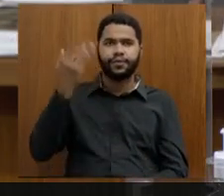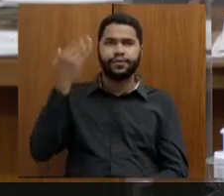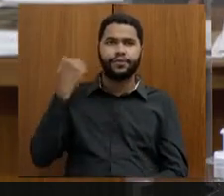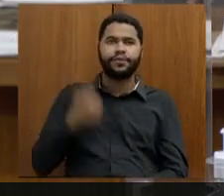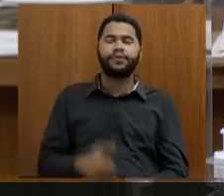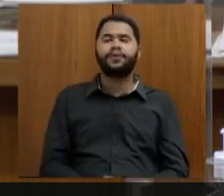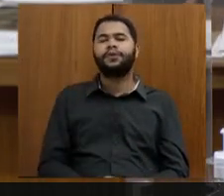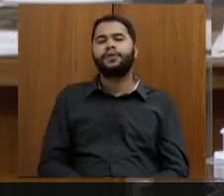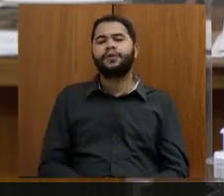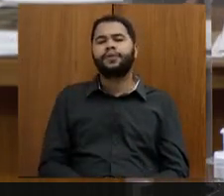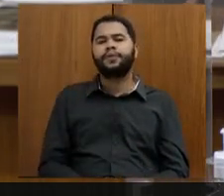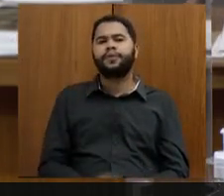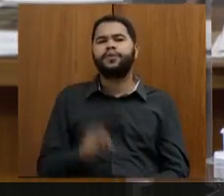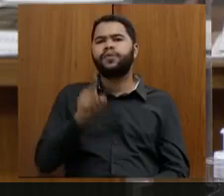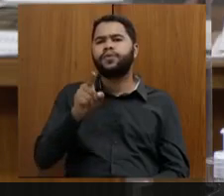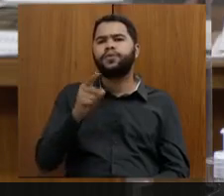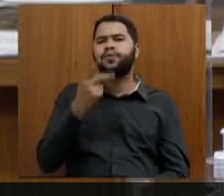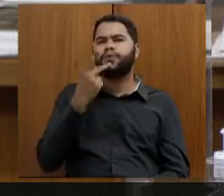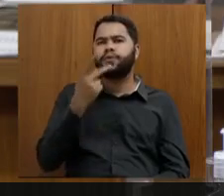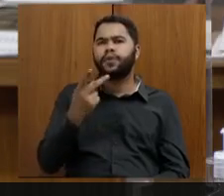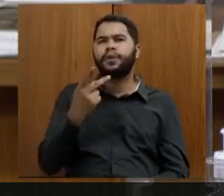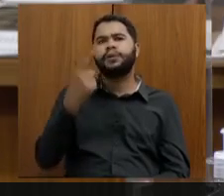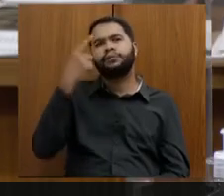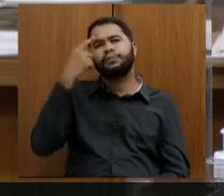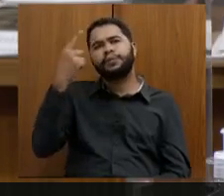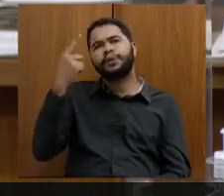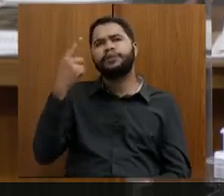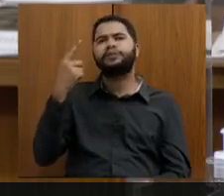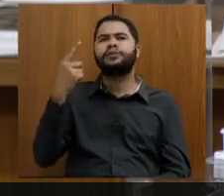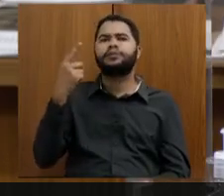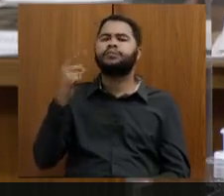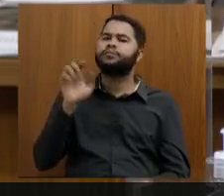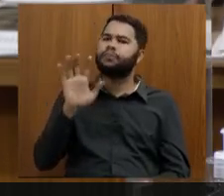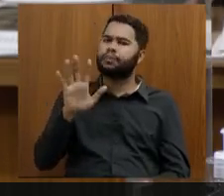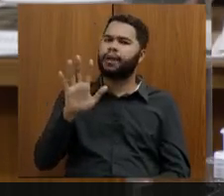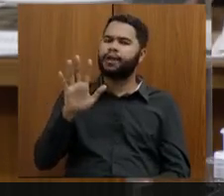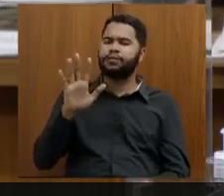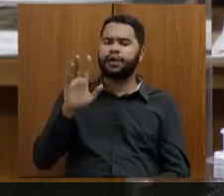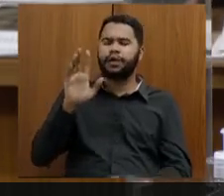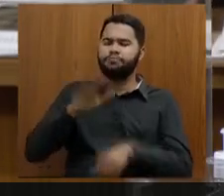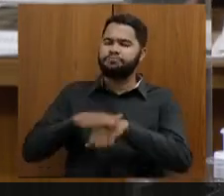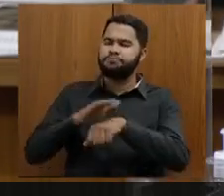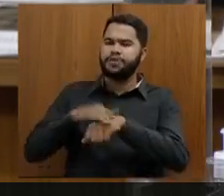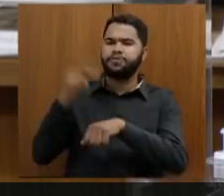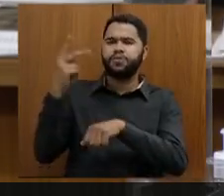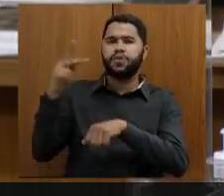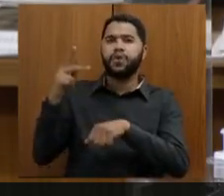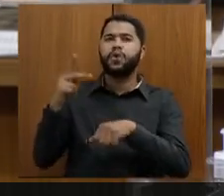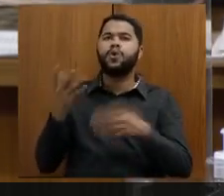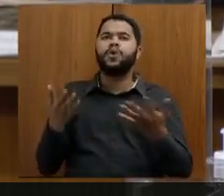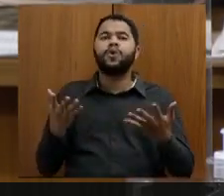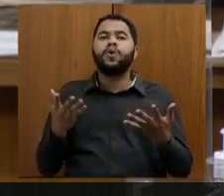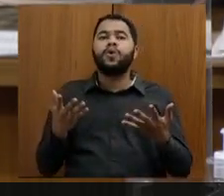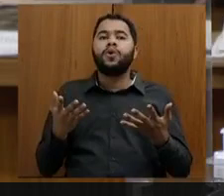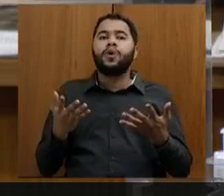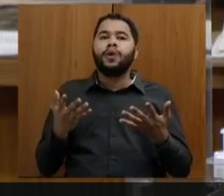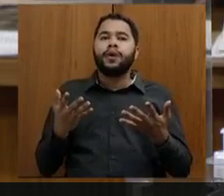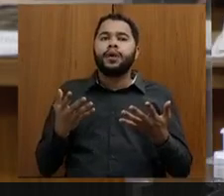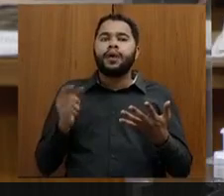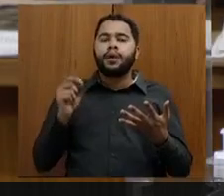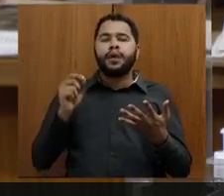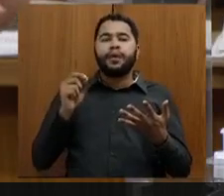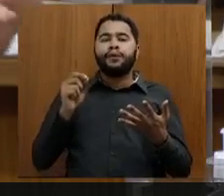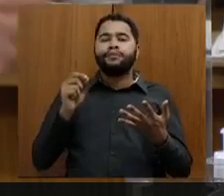lá menos de eu vi o senhor puder a gente pensa não mas tá na Itália até a defesa então se eu tá falando divisa divisa é